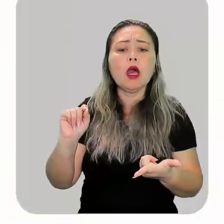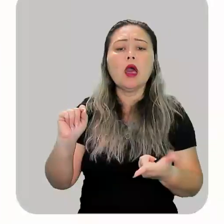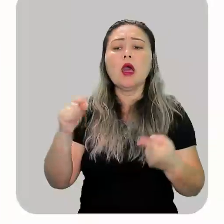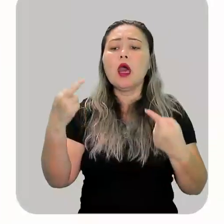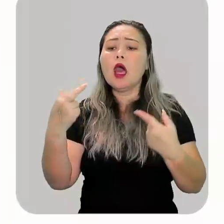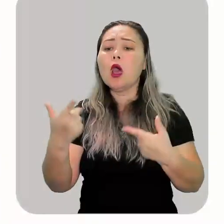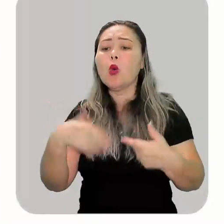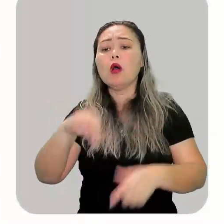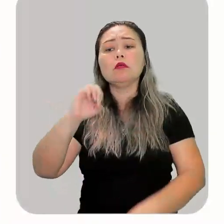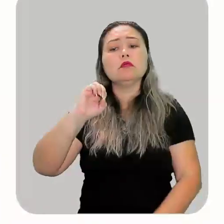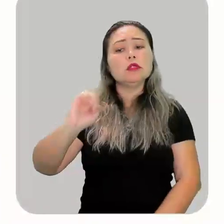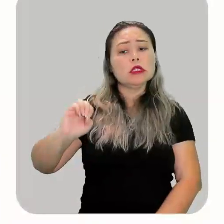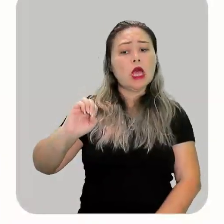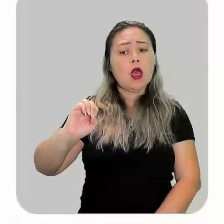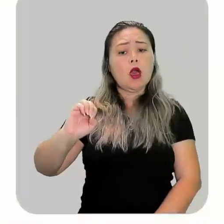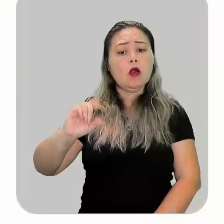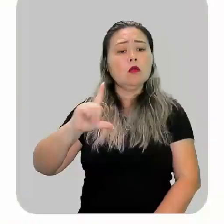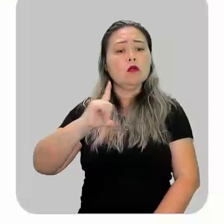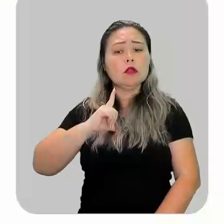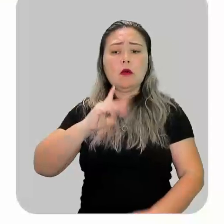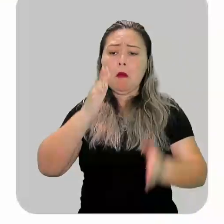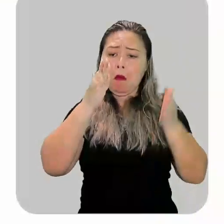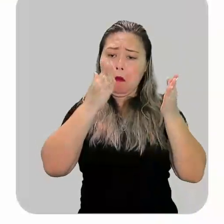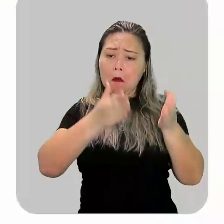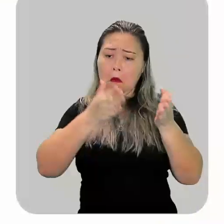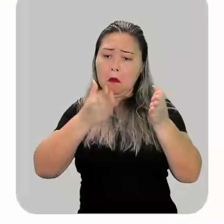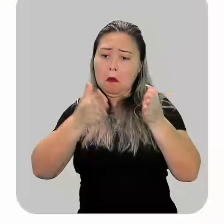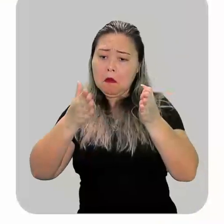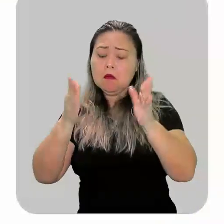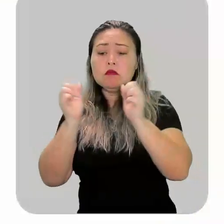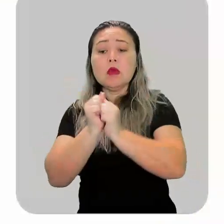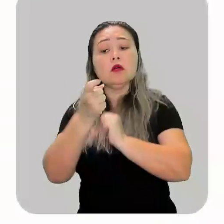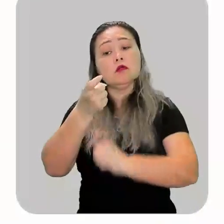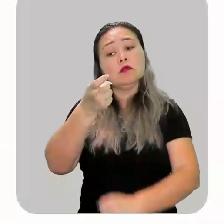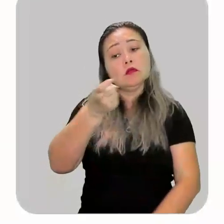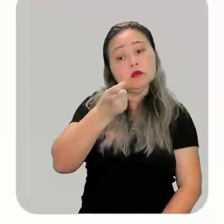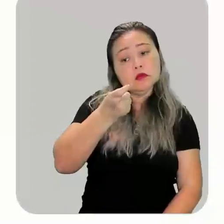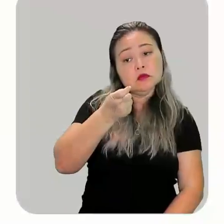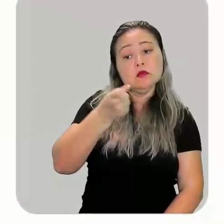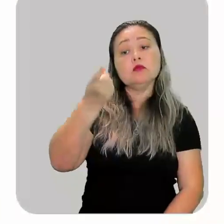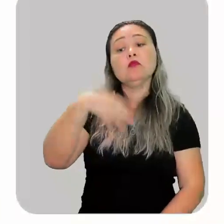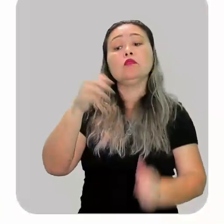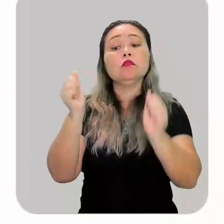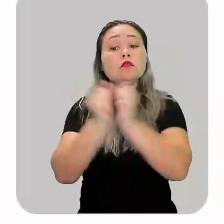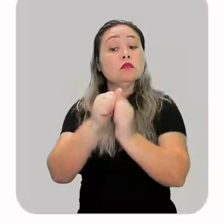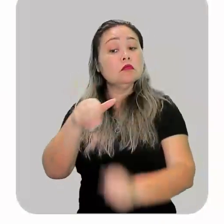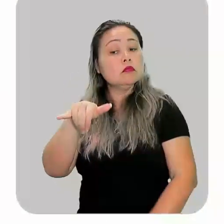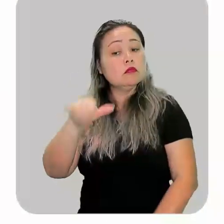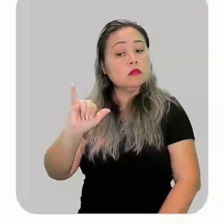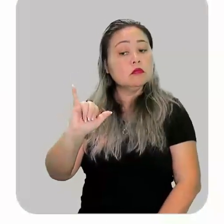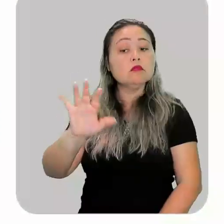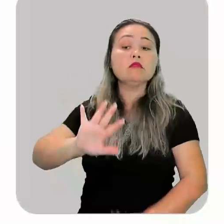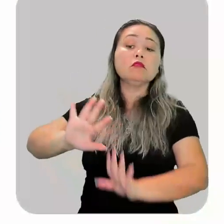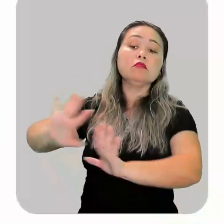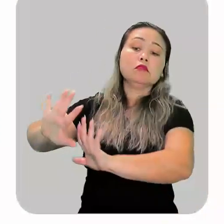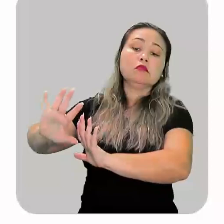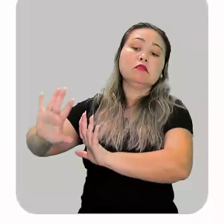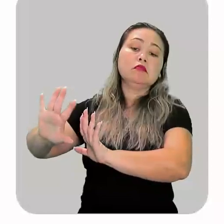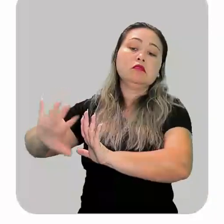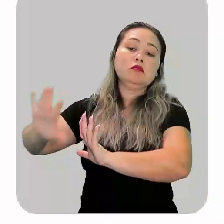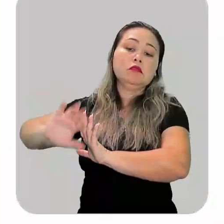estar igual a 0. Ela vai ter 3 termos, um termo que acompanha o x, um termo que acompanha o y e um termo que